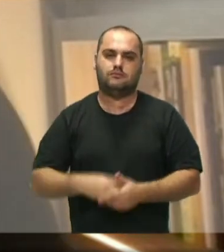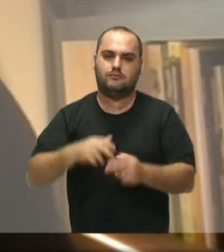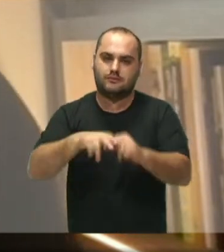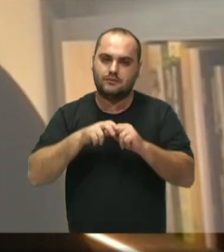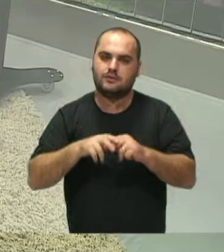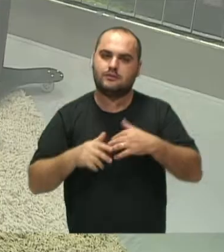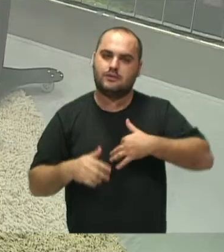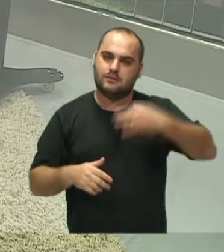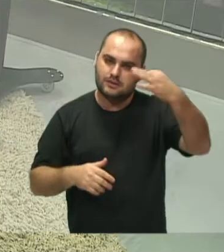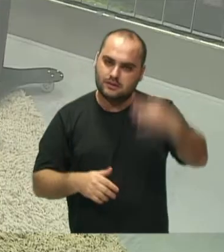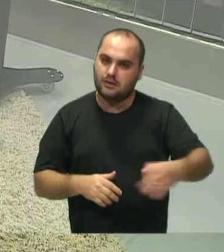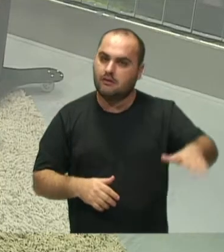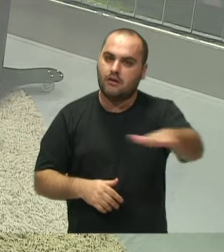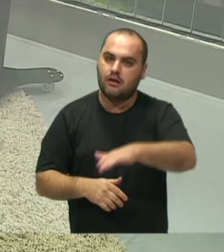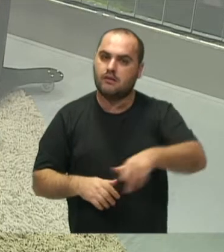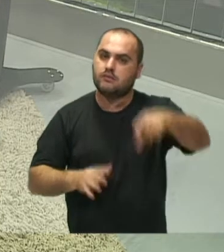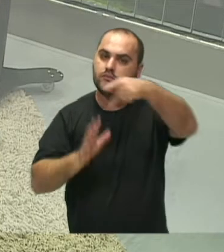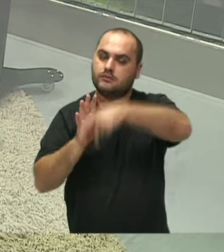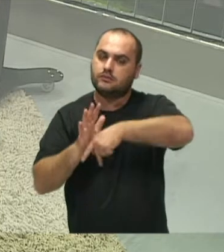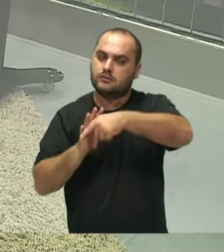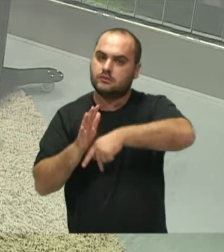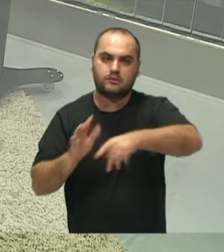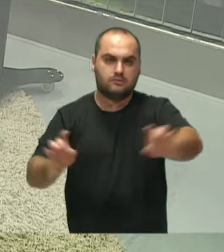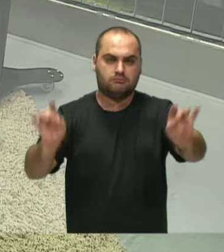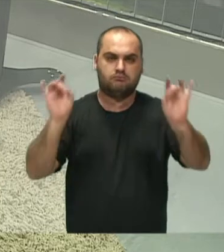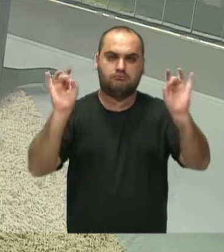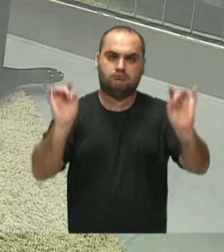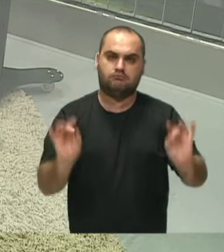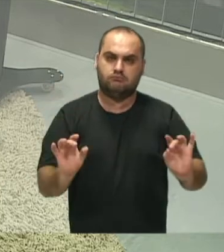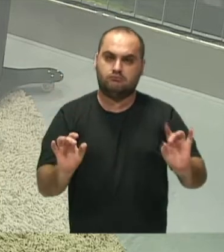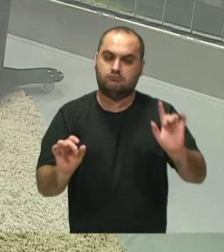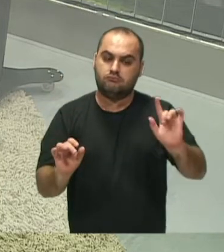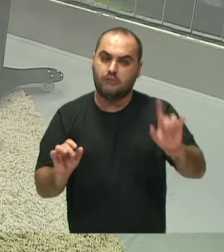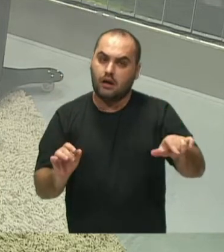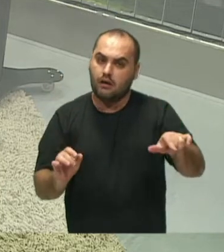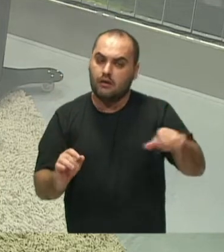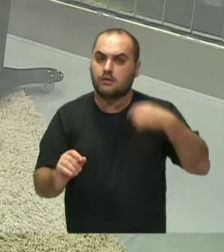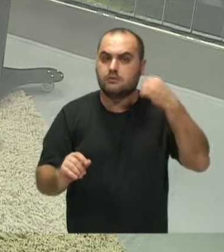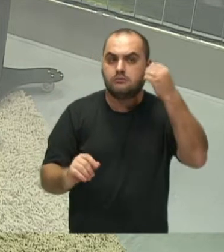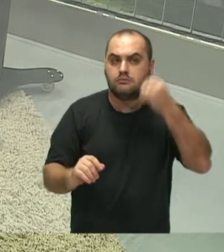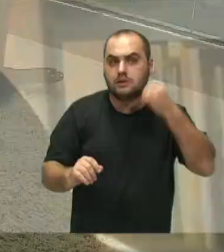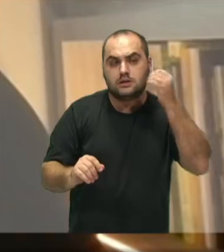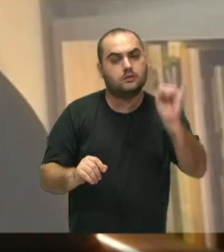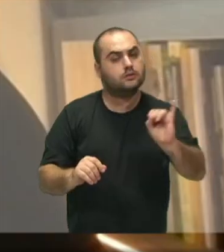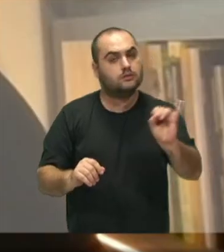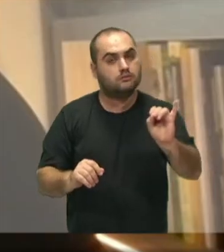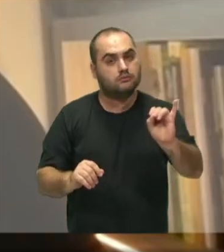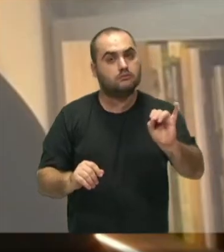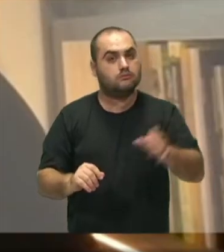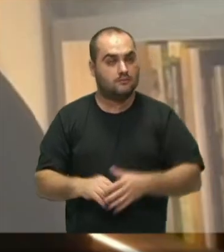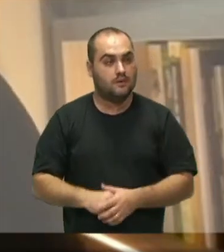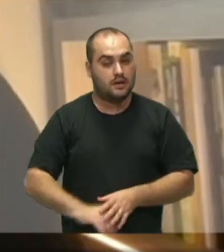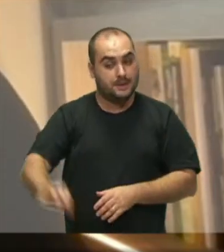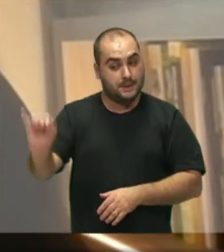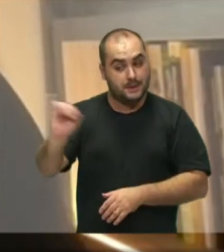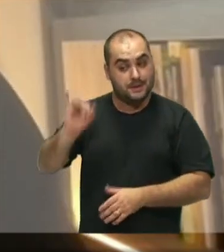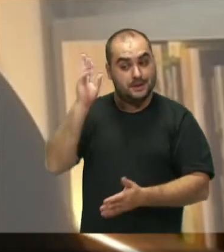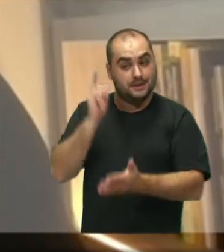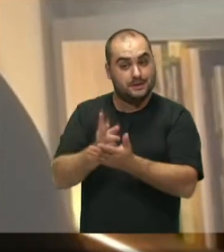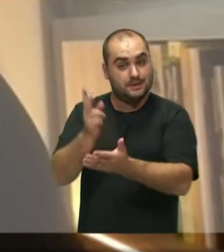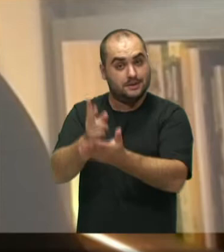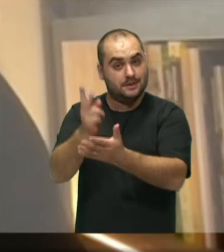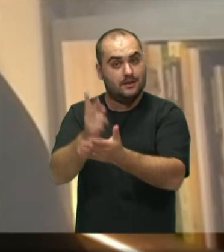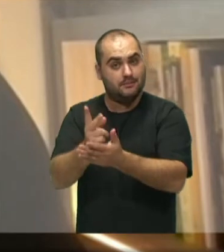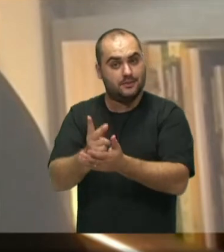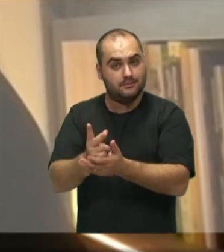certeza que esse vai ser um grande projeto experimental para Itajaí Itajaí é Margareth é uma cidade que sempre esteve na Vanguarda